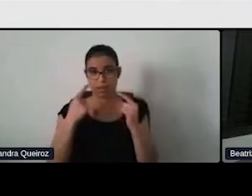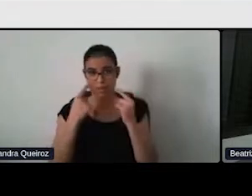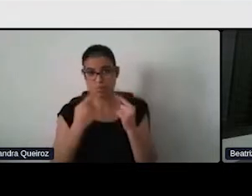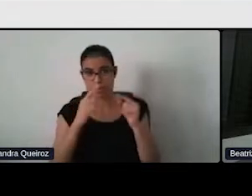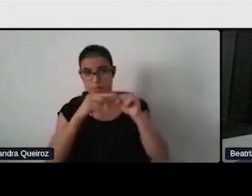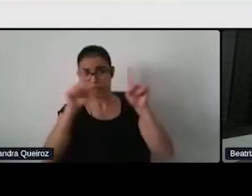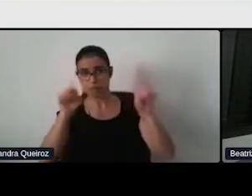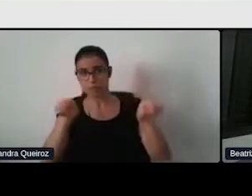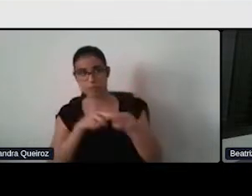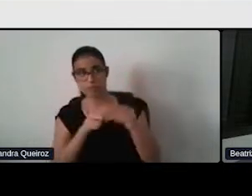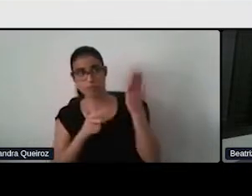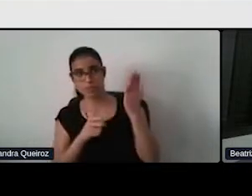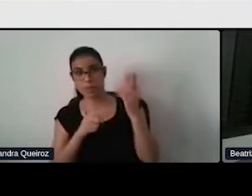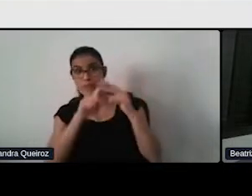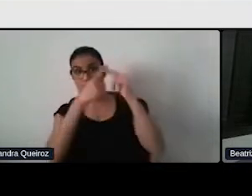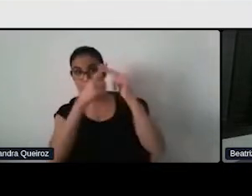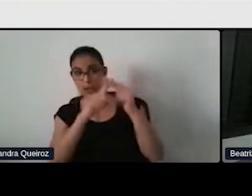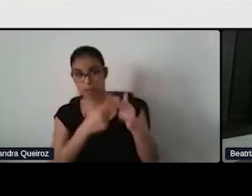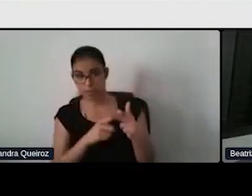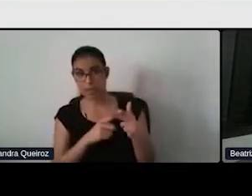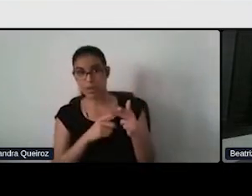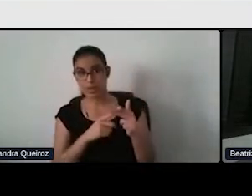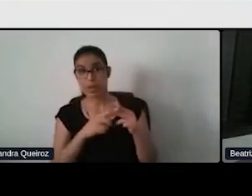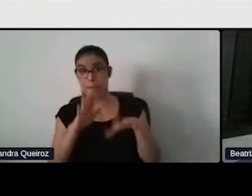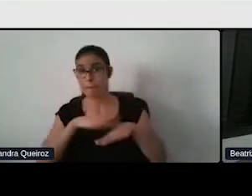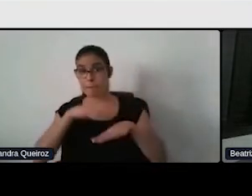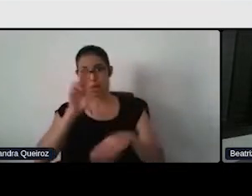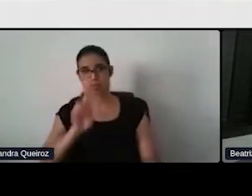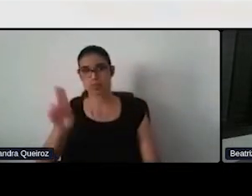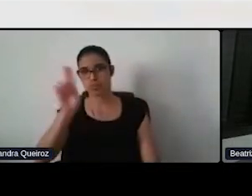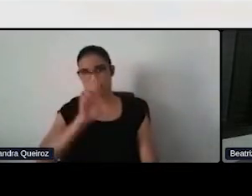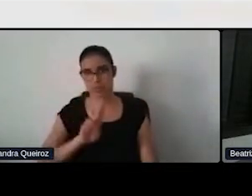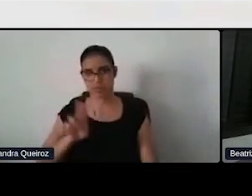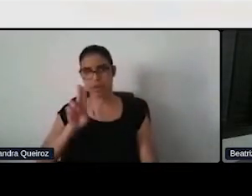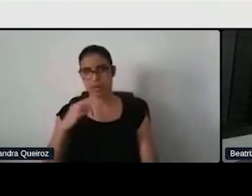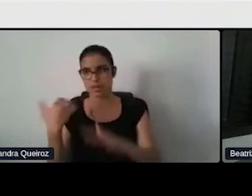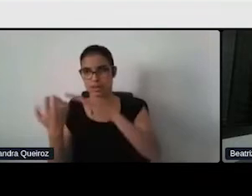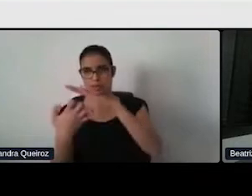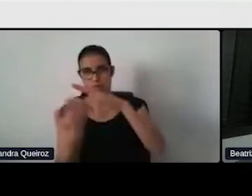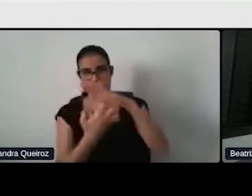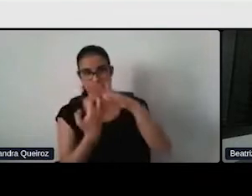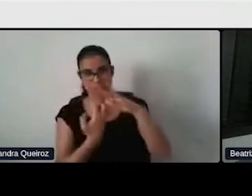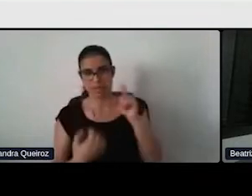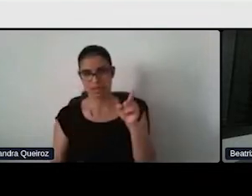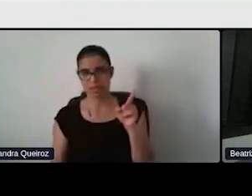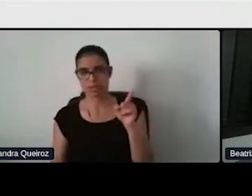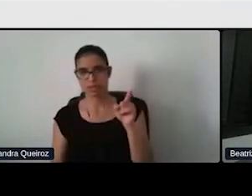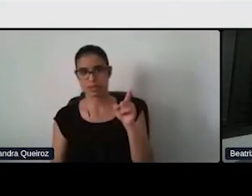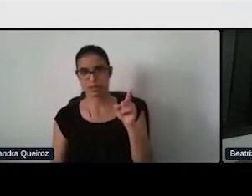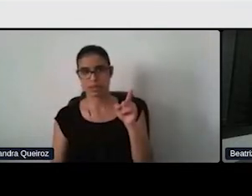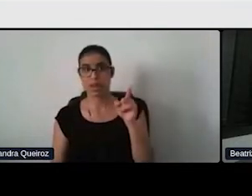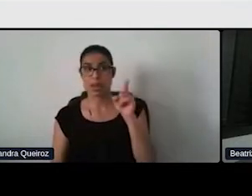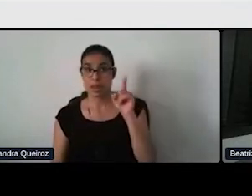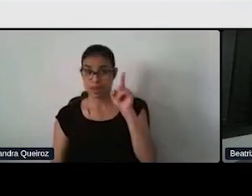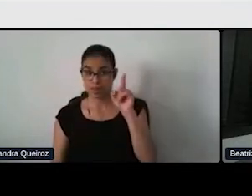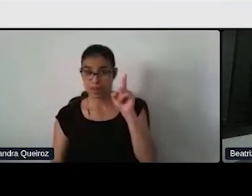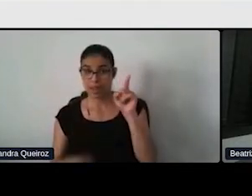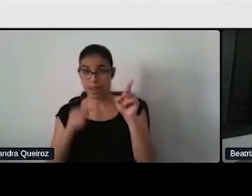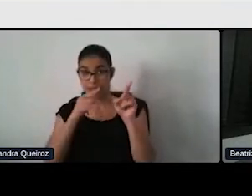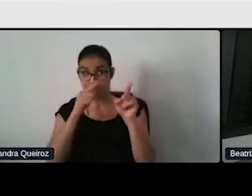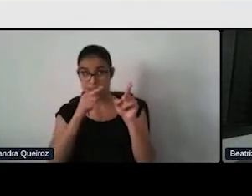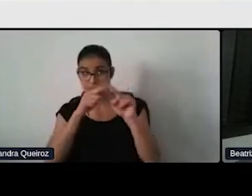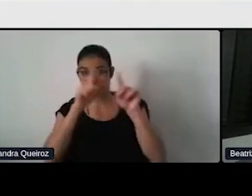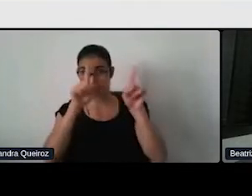que são as ferramentas mais utilizadas no mercado hoje em dia. E o Power BI tem uma documentação sobre